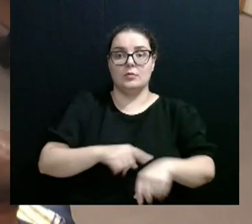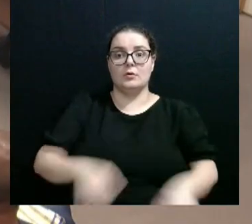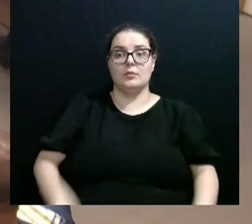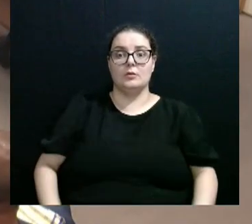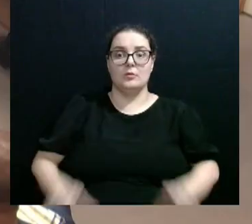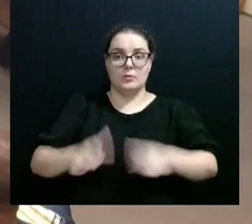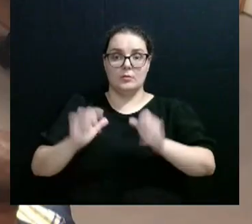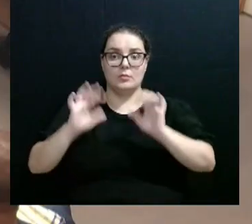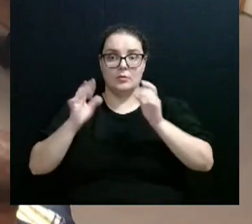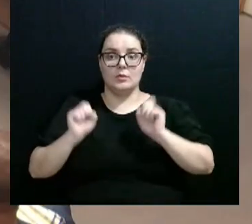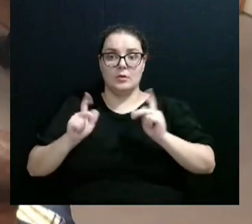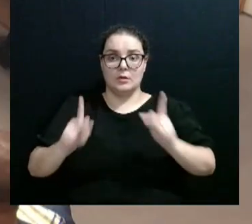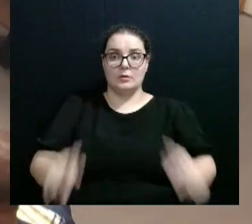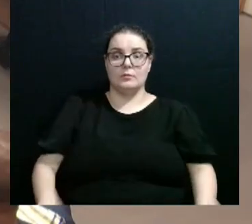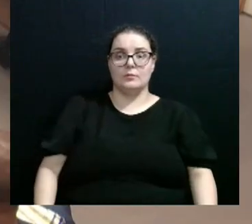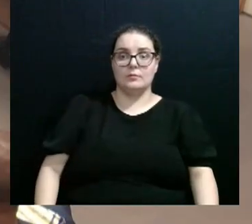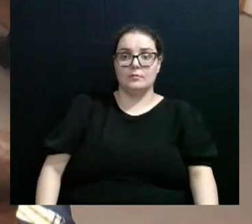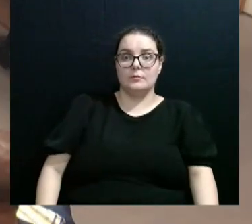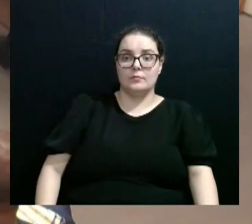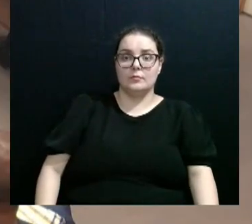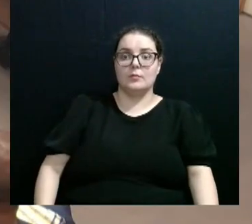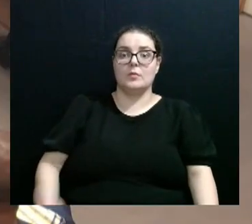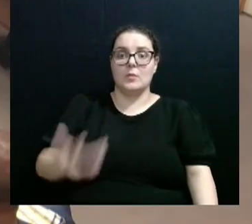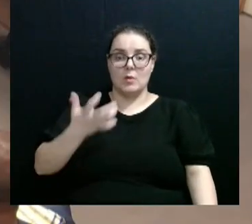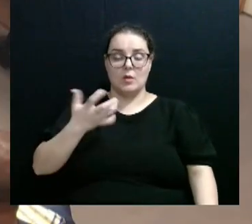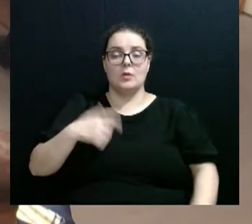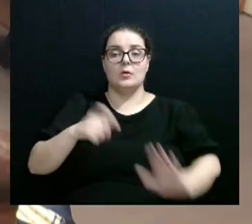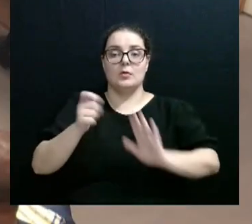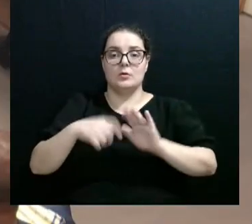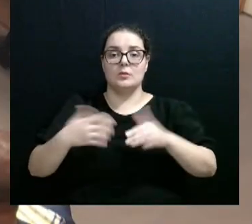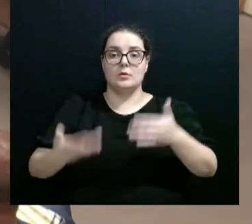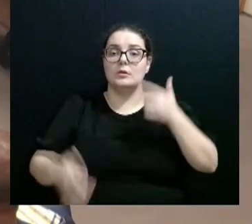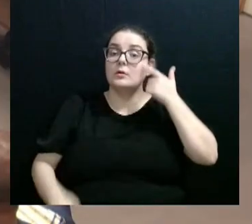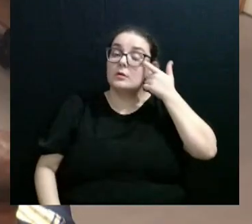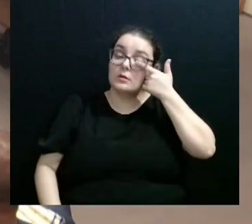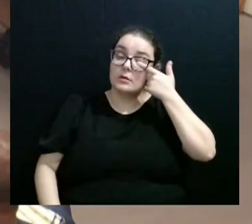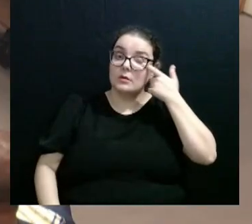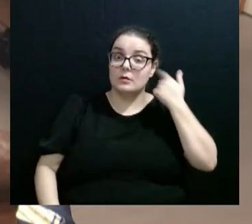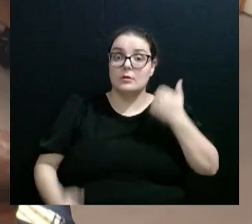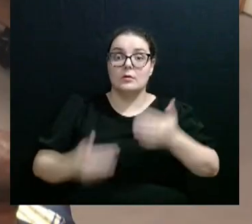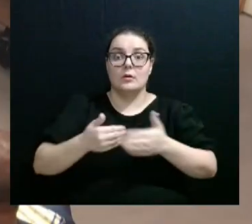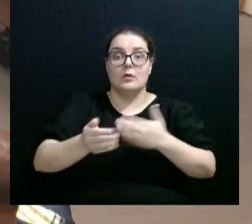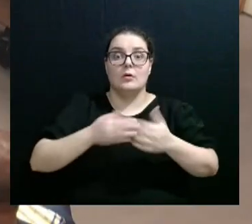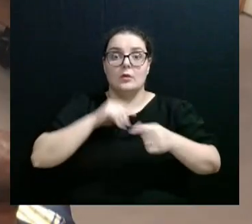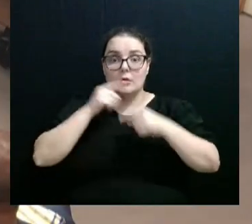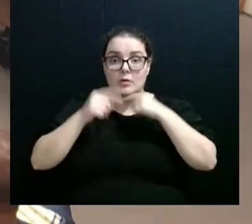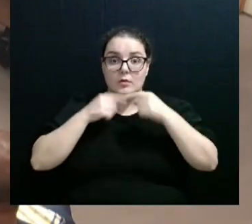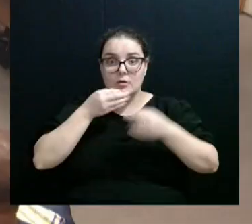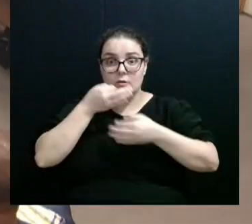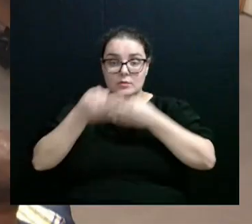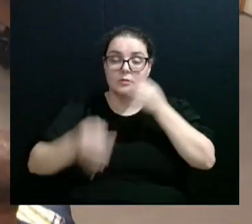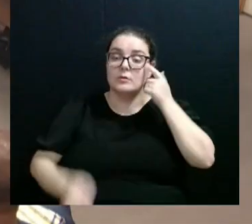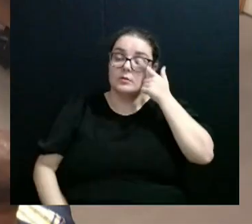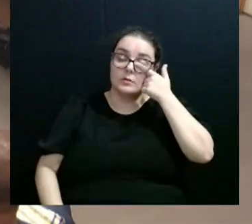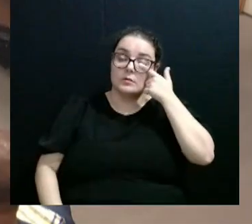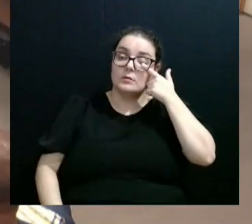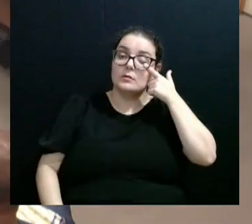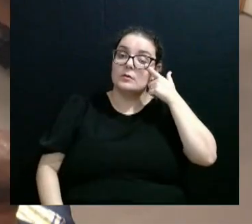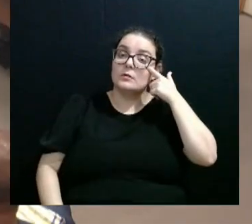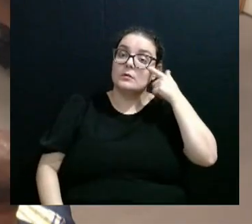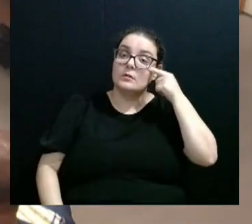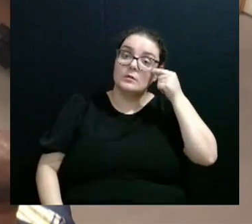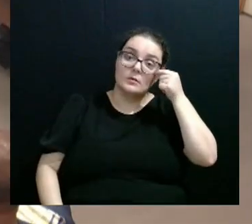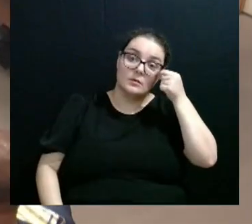pessoal? E aí eu quero deixar aqui, desde já, qualquer dúvida, qualquer sugestão, o que a secretária falou para a gente colocar como